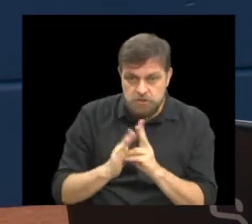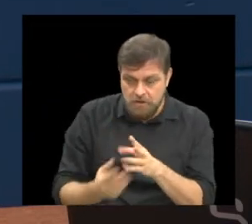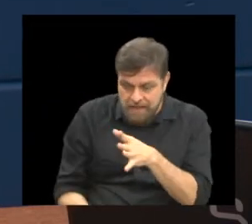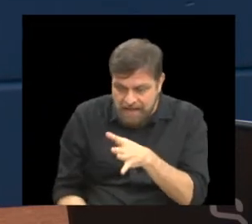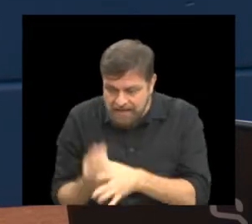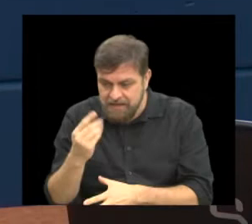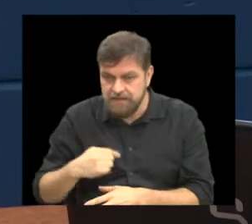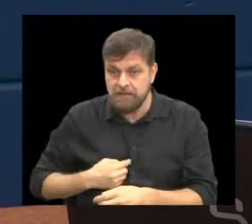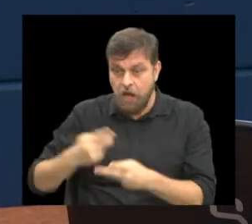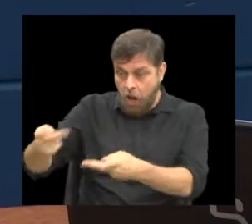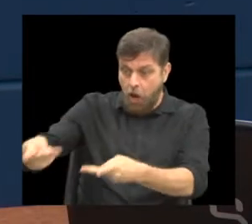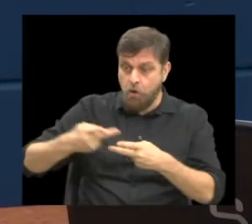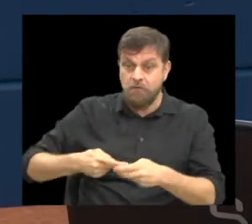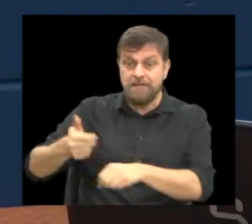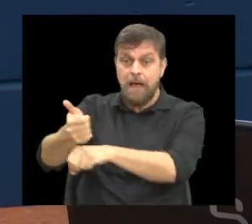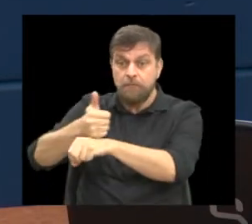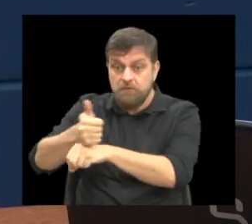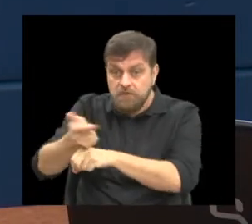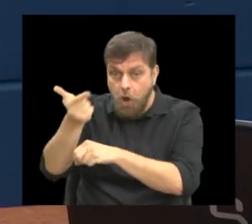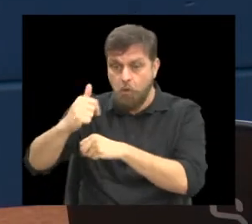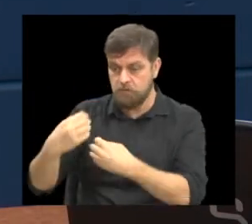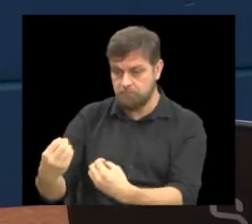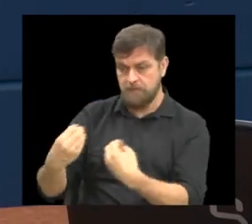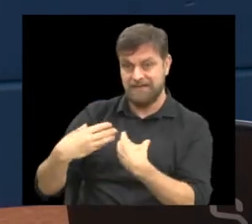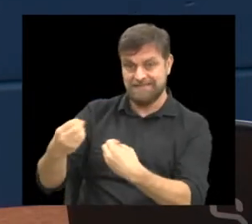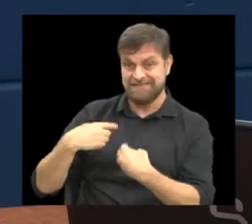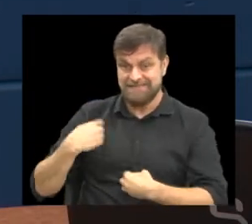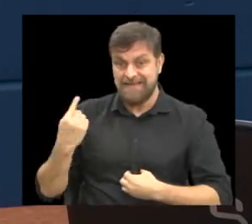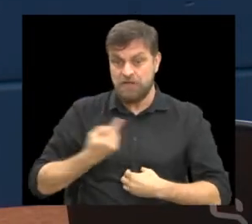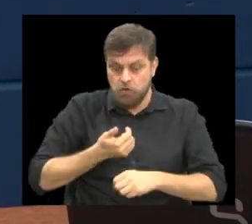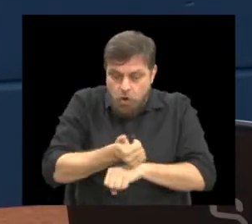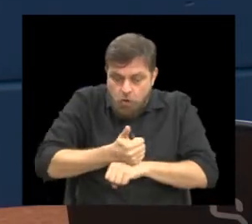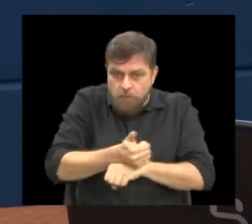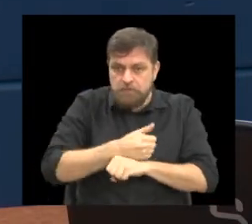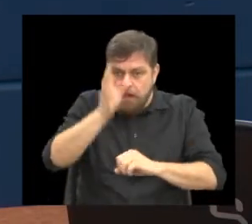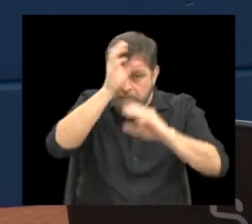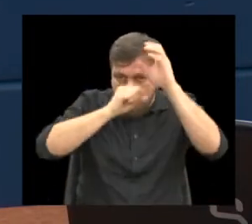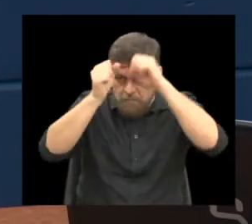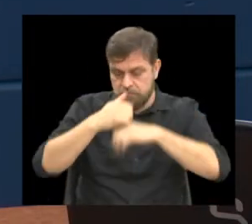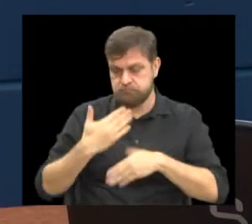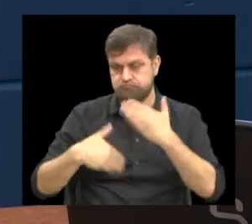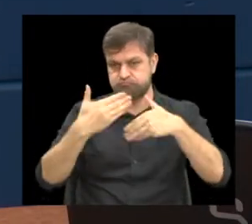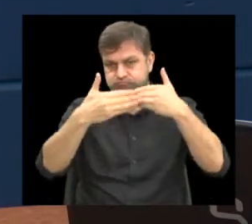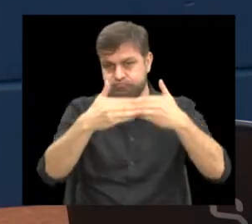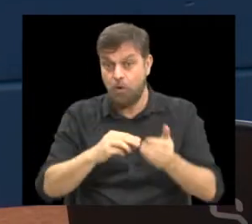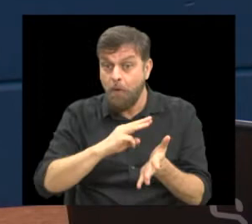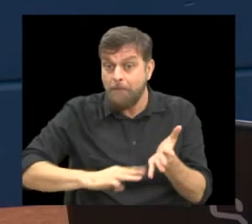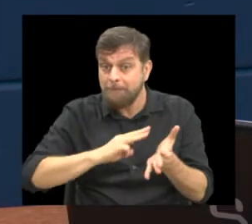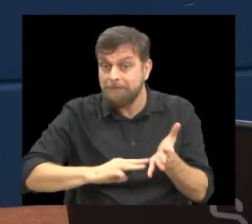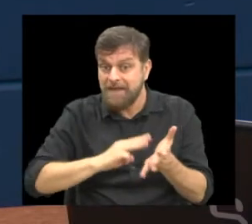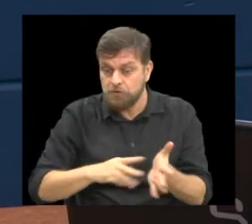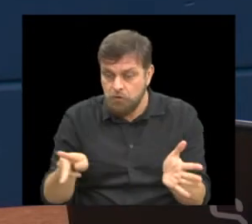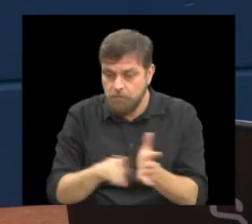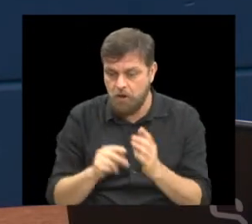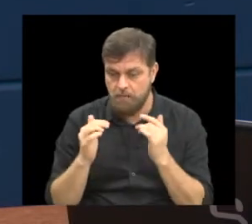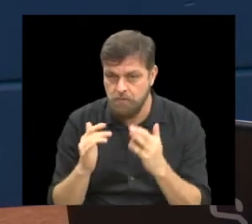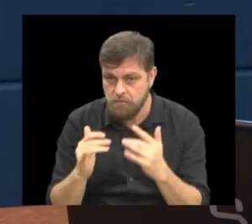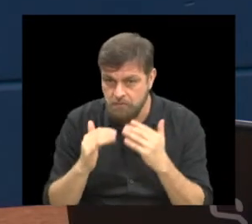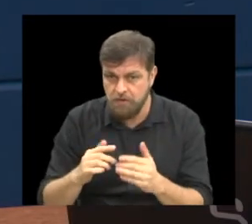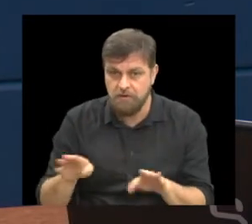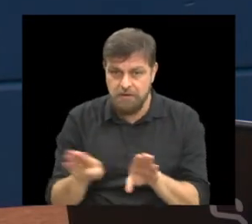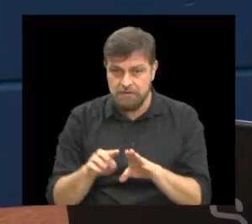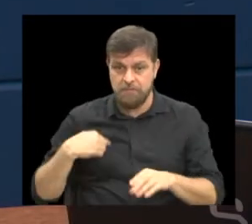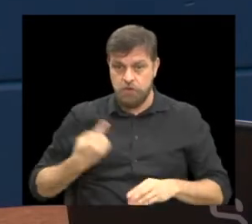escola, para capacitação, para lidar com o nosso público. Outra diferença, que dentro da nossa escola, que é uma